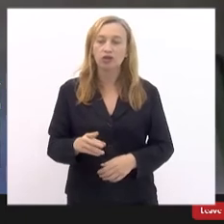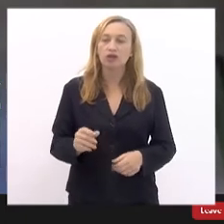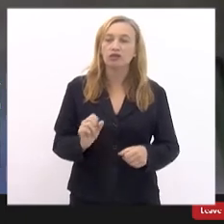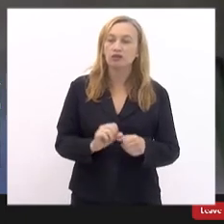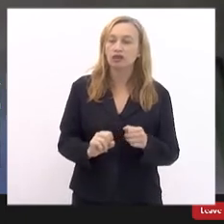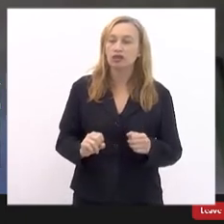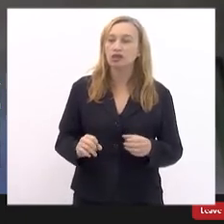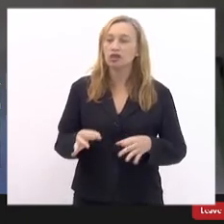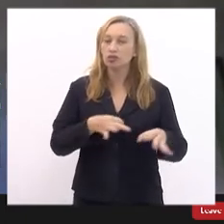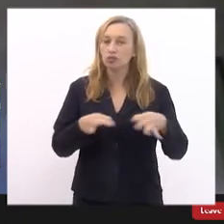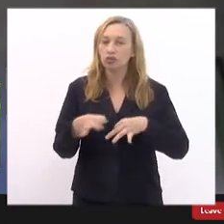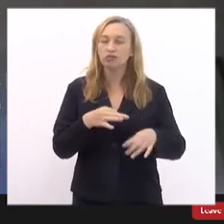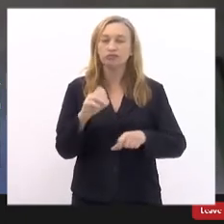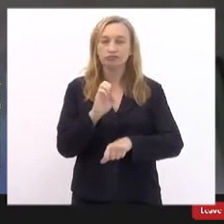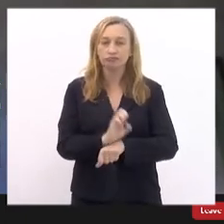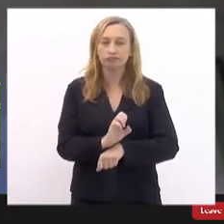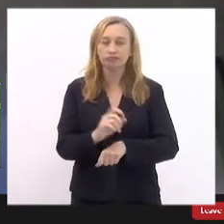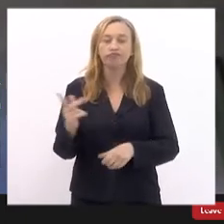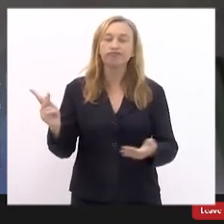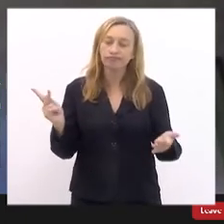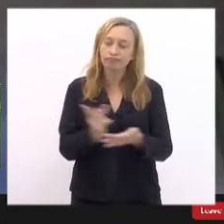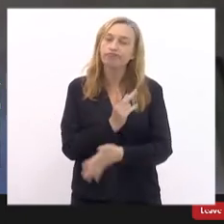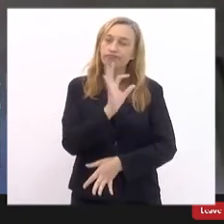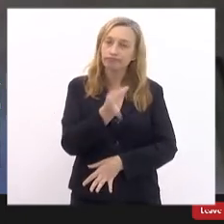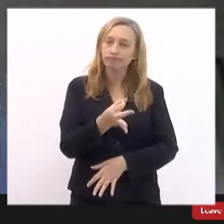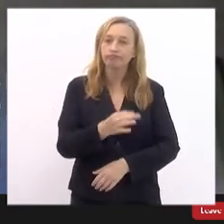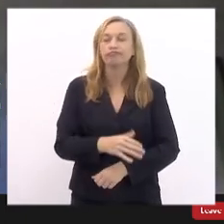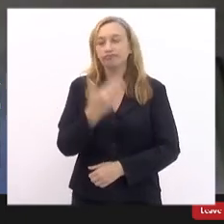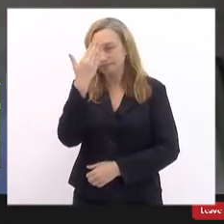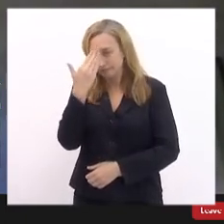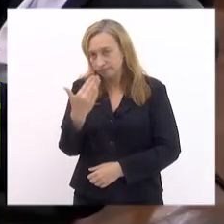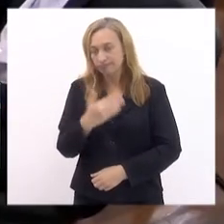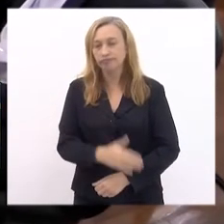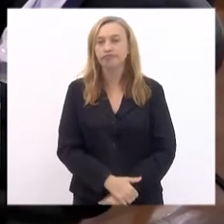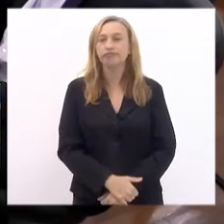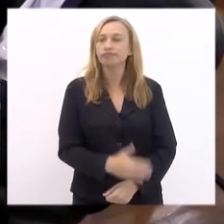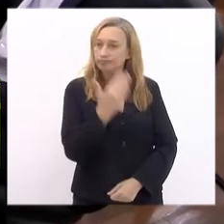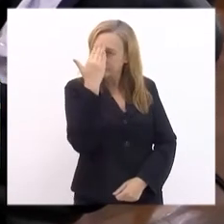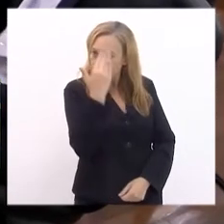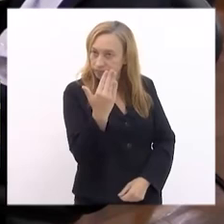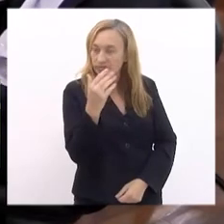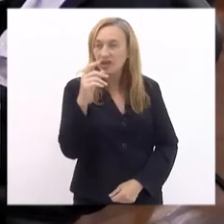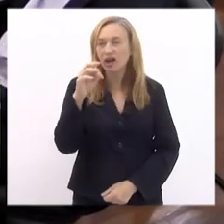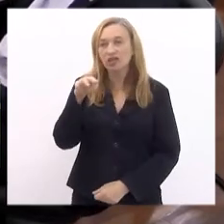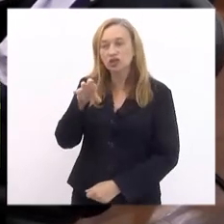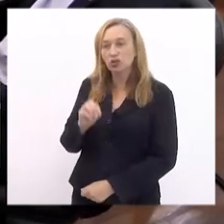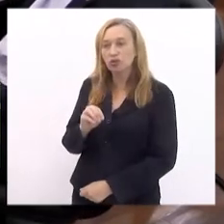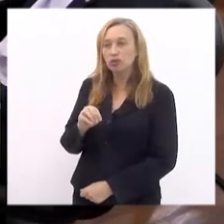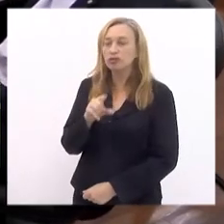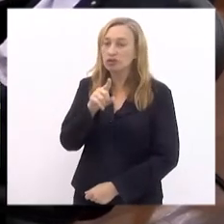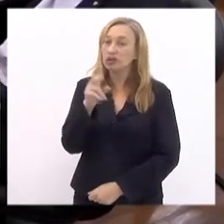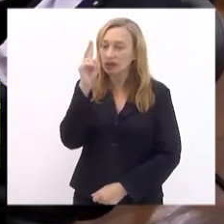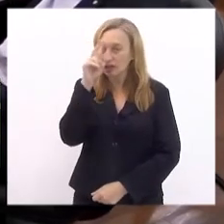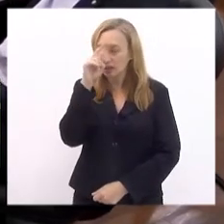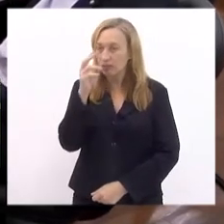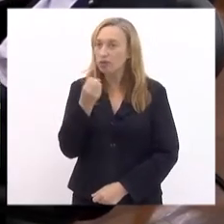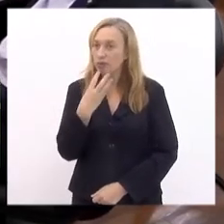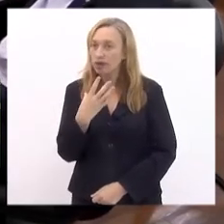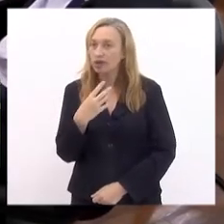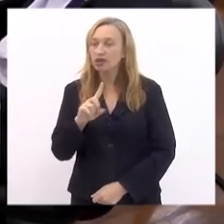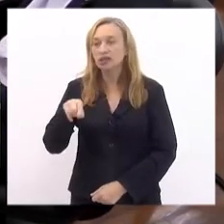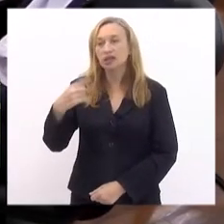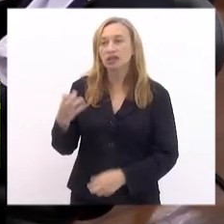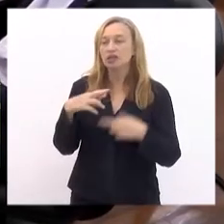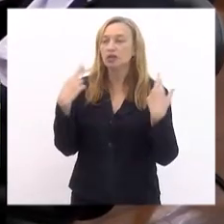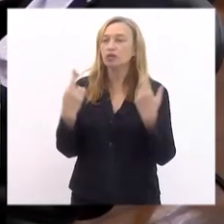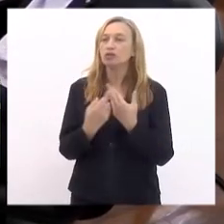que o plano estadual aconteça de fato. Obrigado. Obrigado, Antônio Oscar. Você lembra bem, acho que para essa reunião da próxima